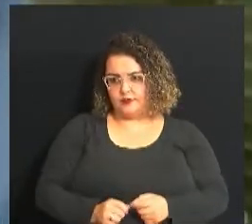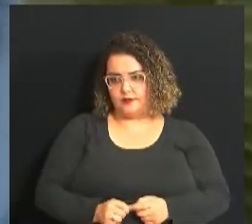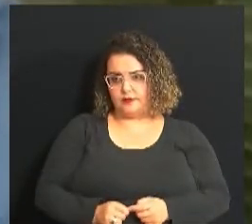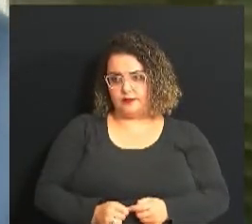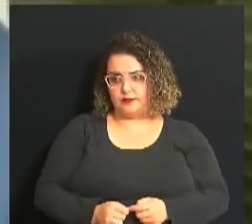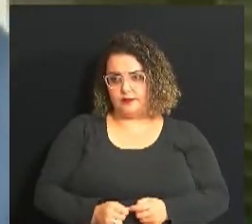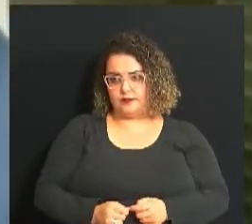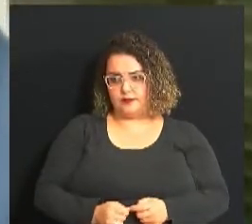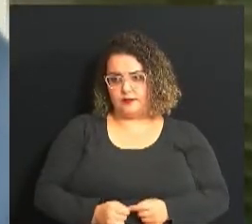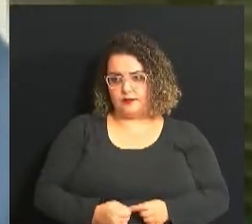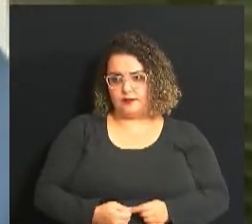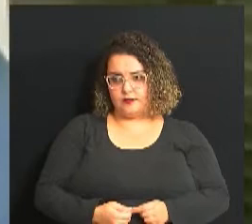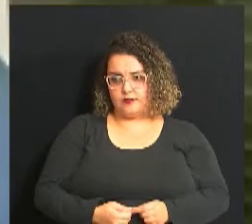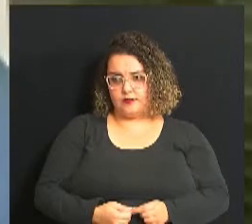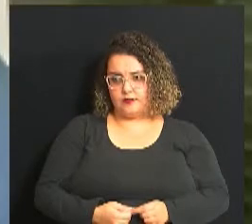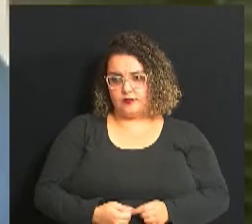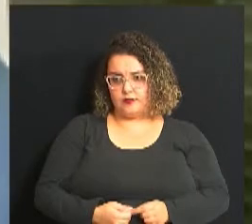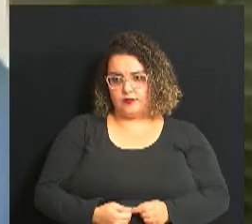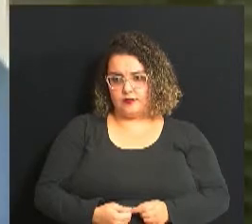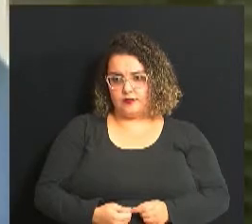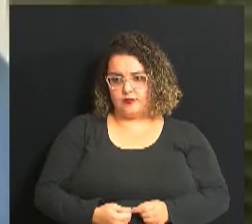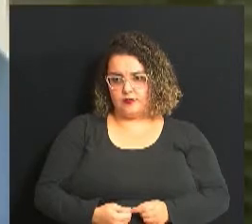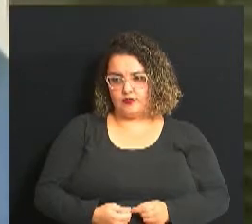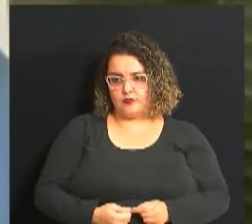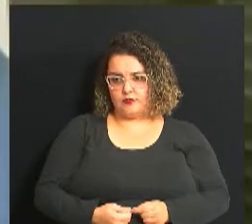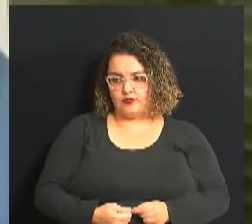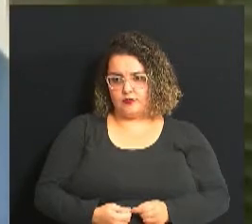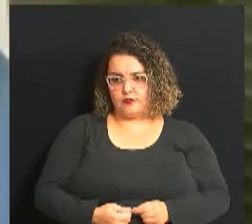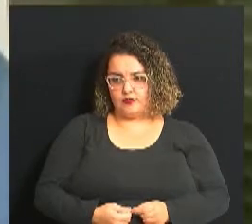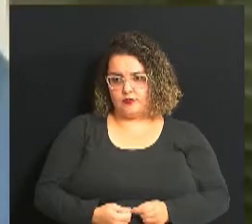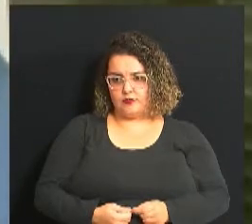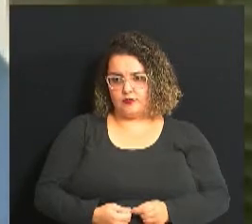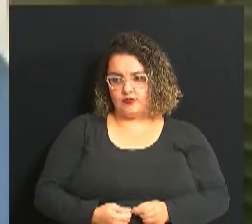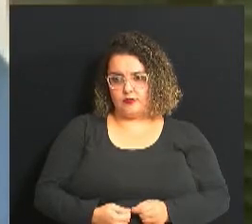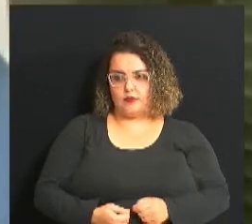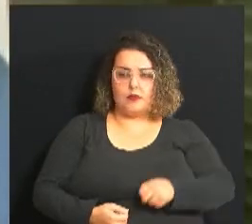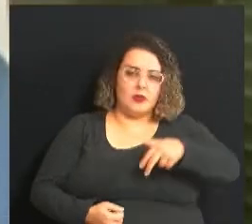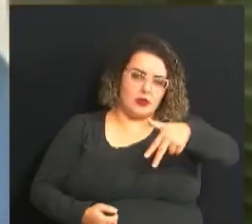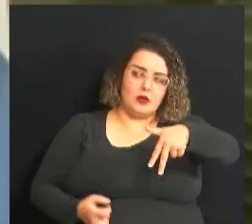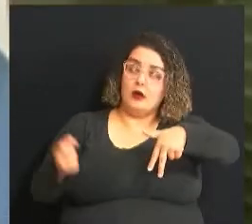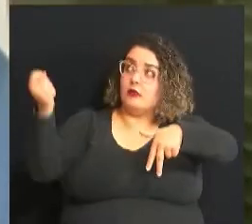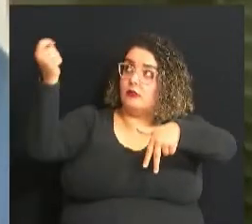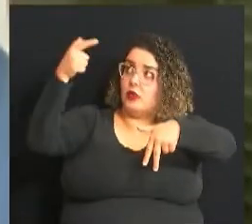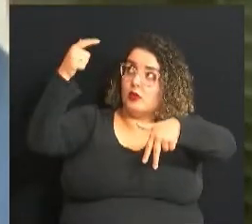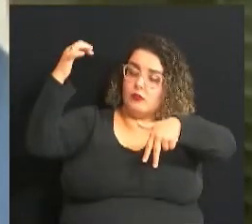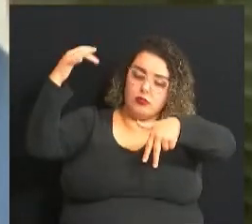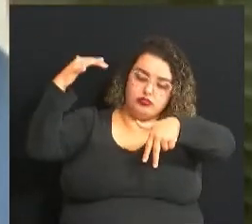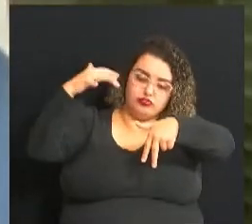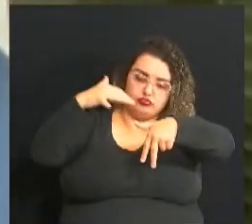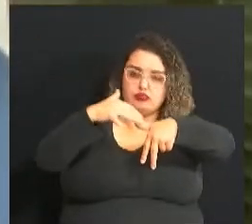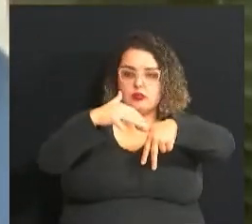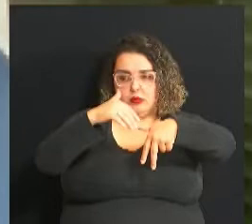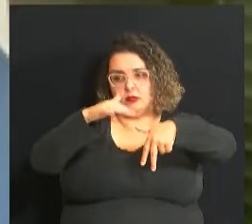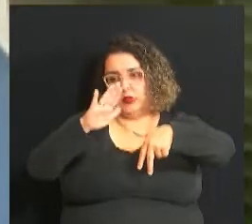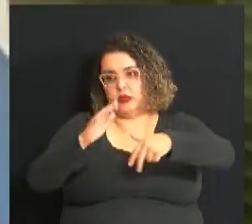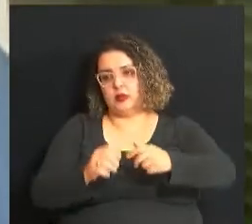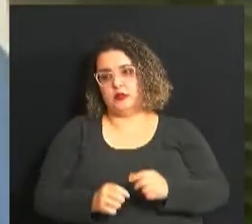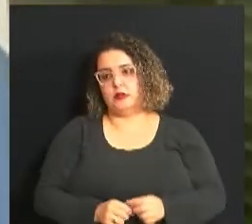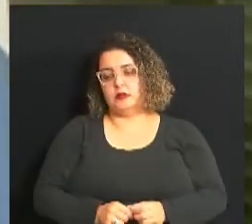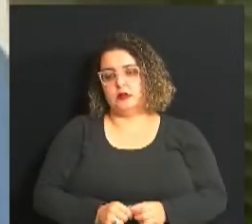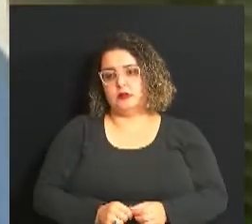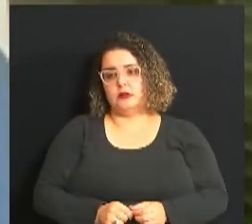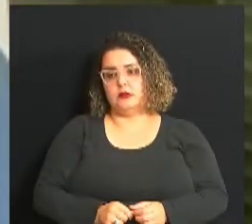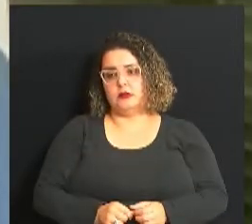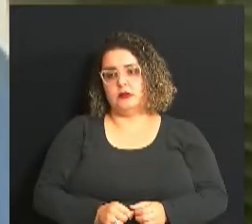com a exposição à luz solar, né? Indivíduos que são mais expostos podem ter, indivíduos que têm